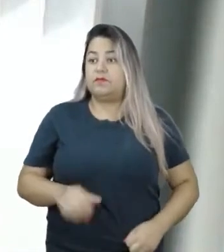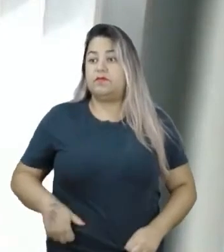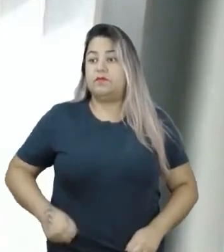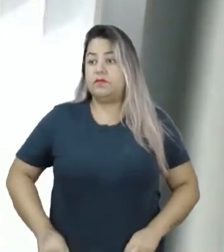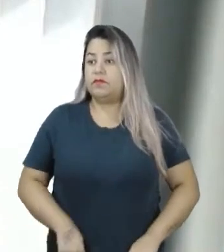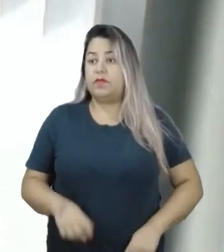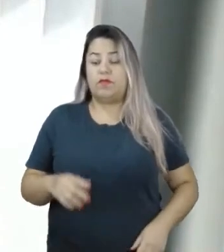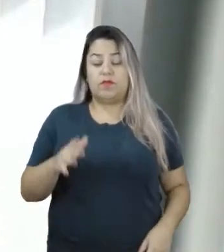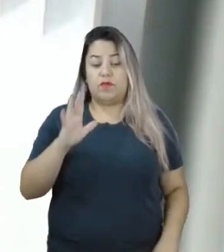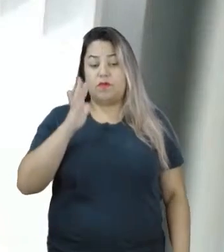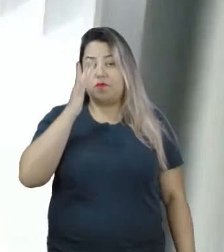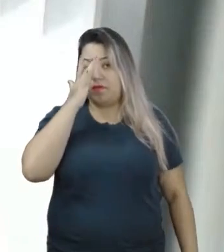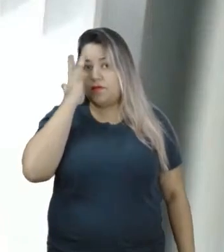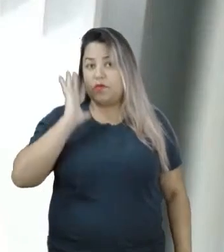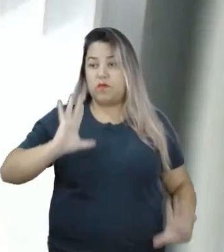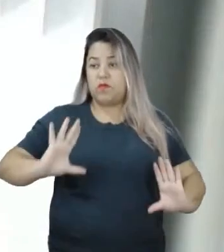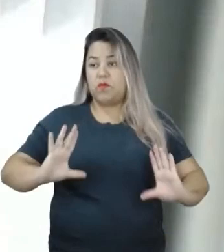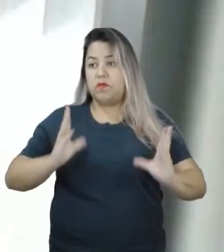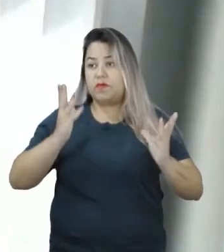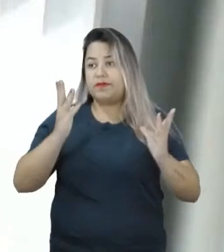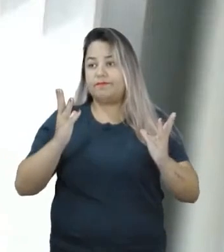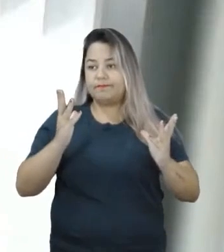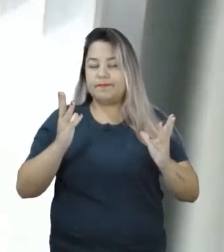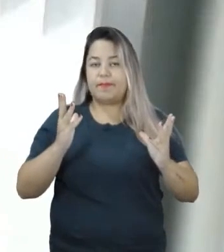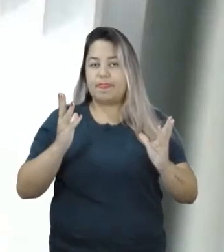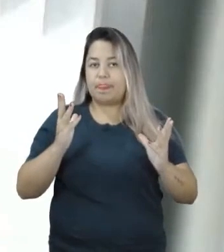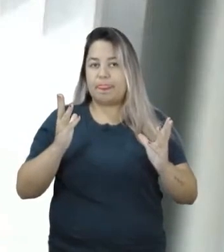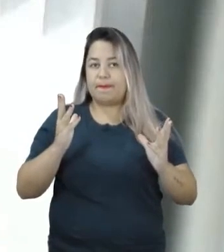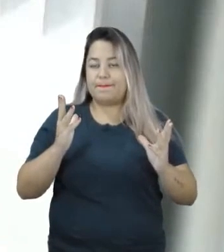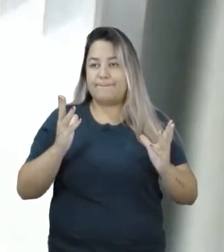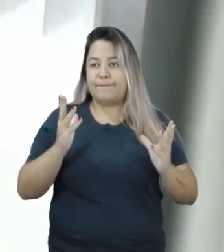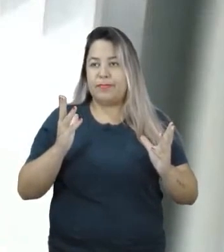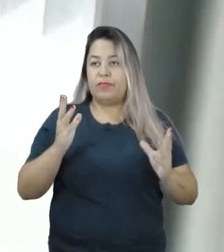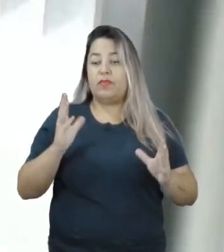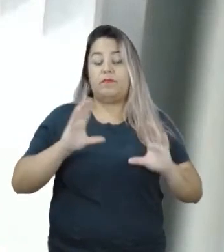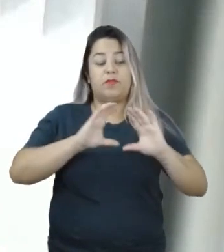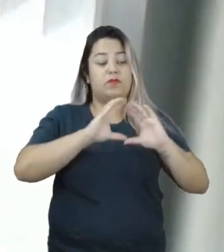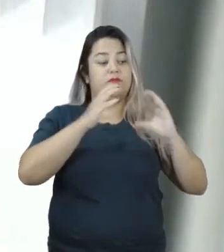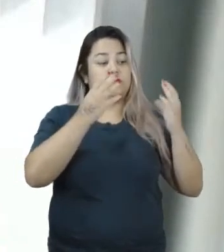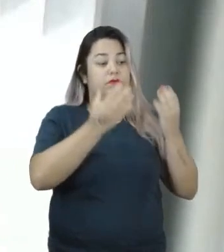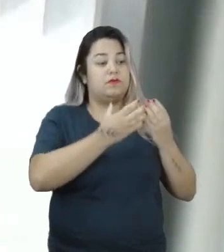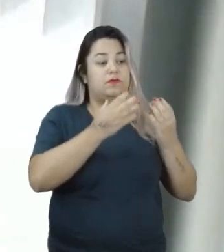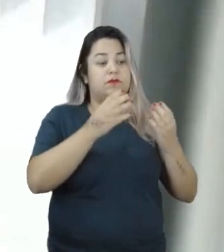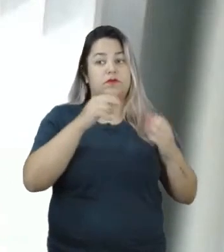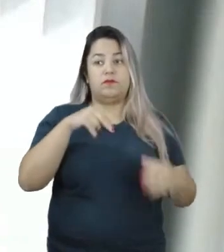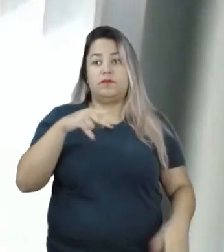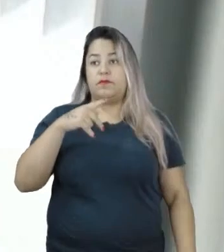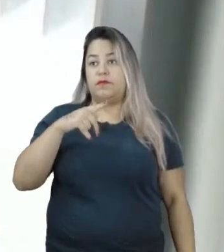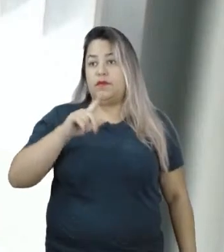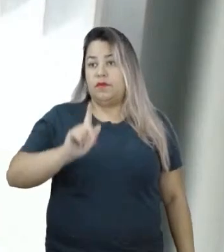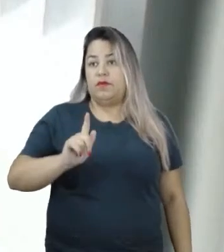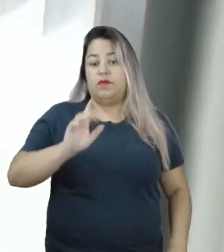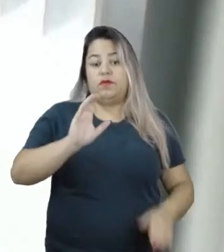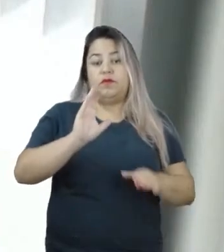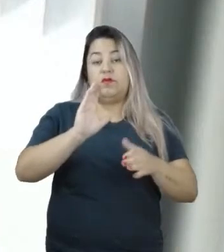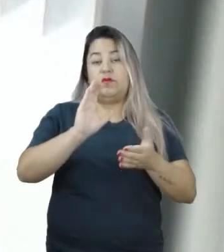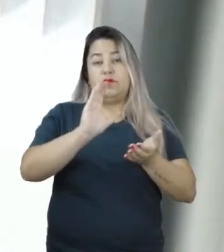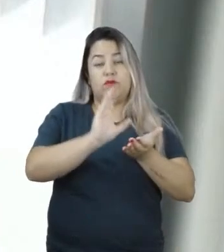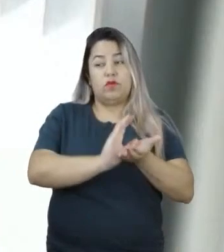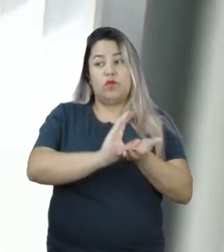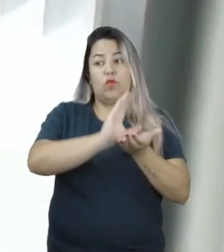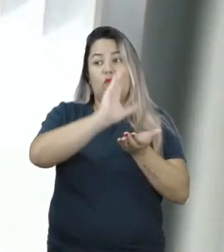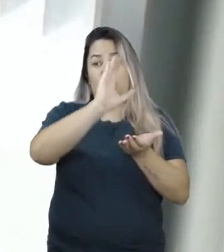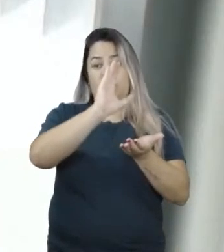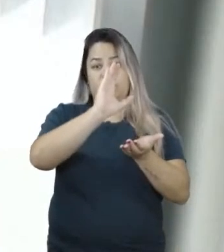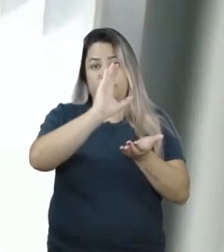muita gente comemorando, participei recentemente do congresso da ANPG, da reunião do Conselho Diretivo da